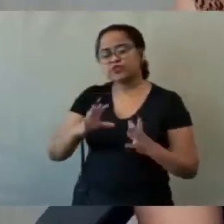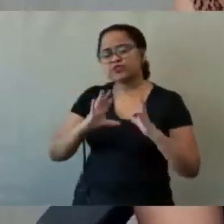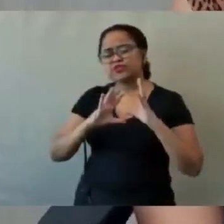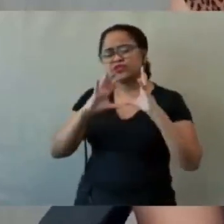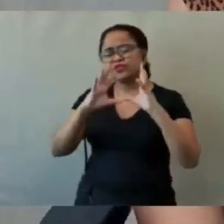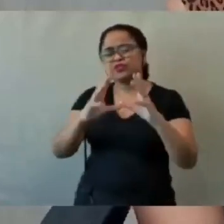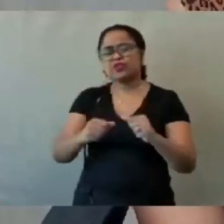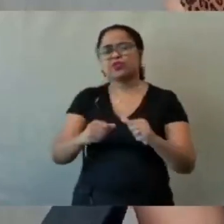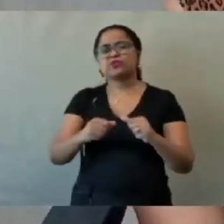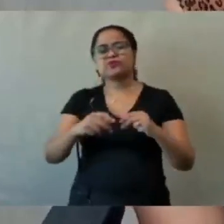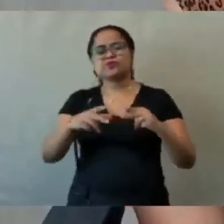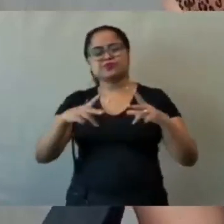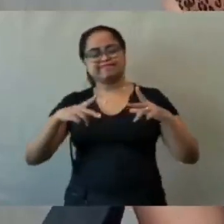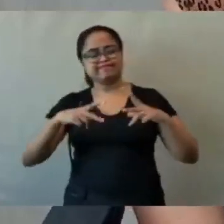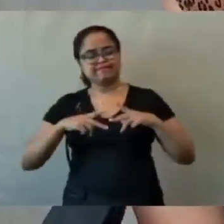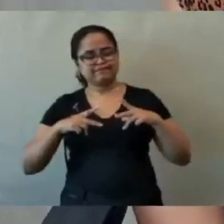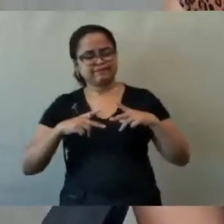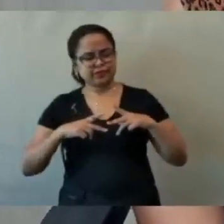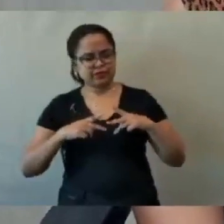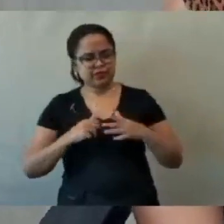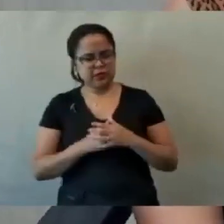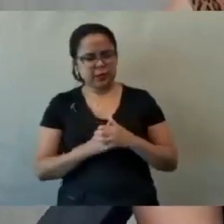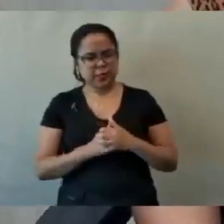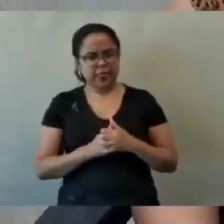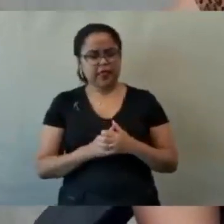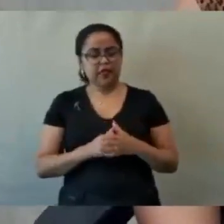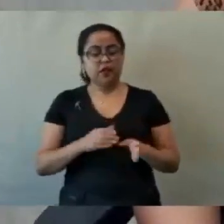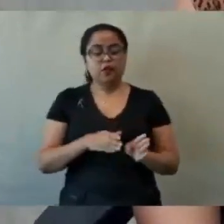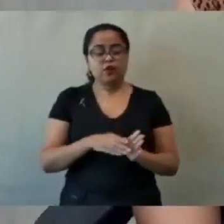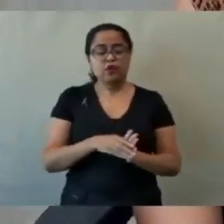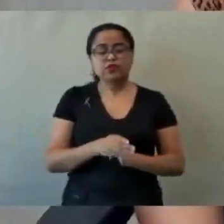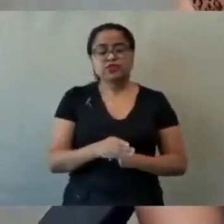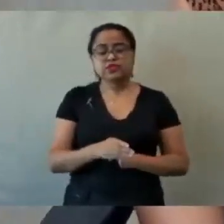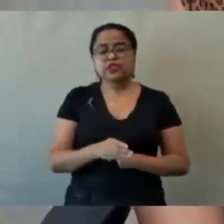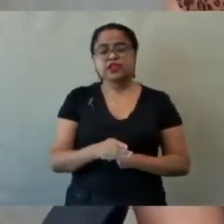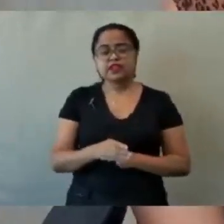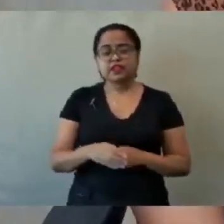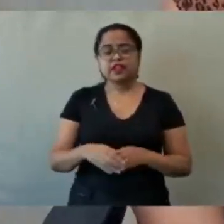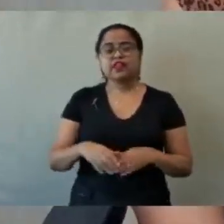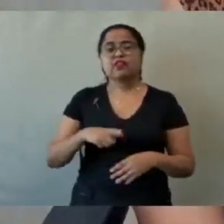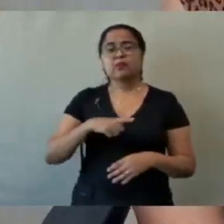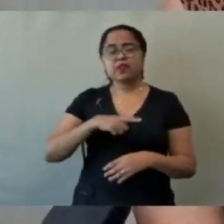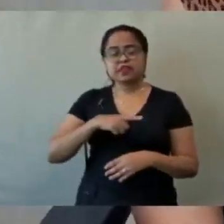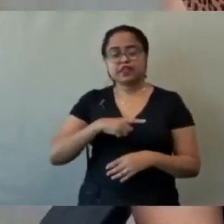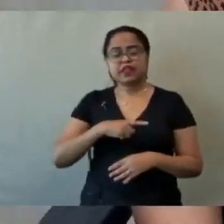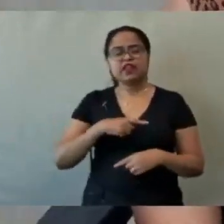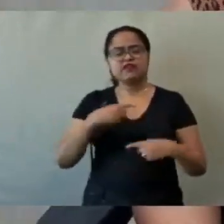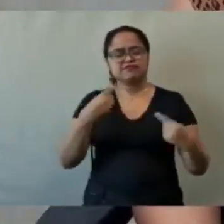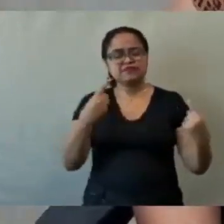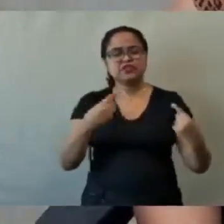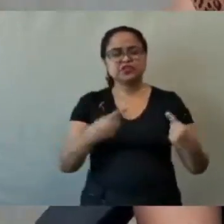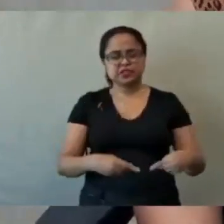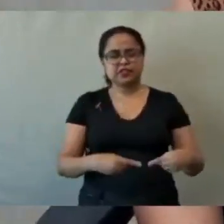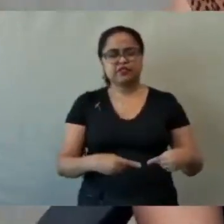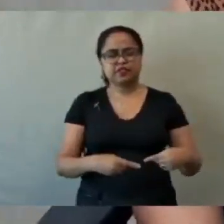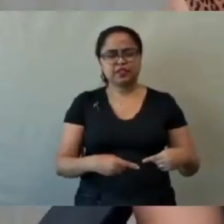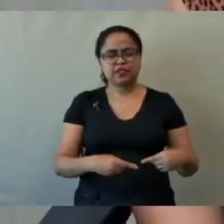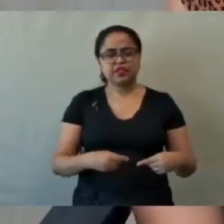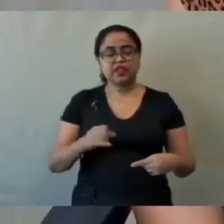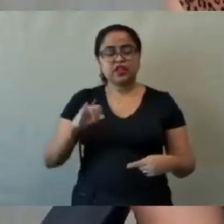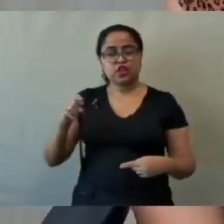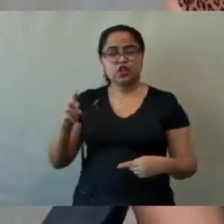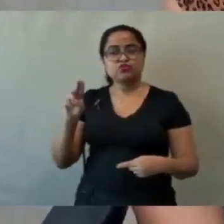em particular. Então, o Conselho também tem um desafio, né? A Ju é membro também do